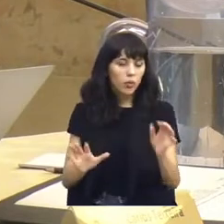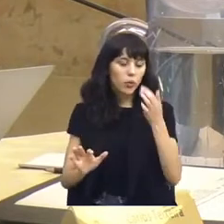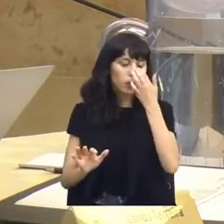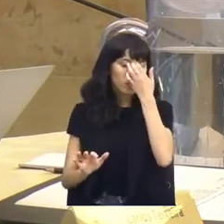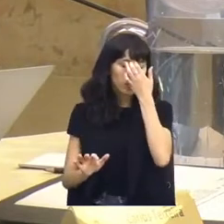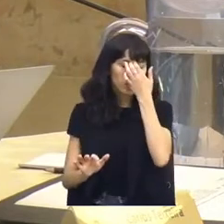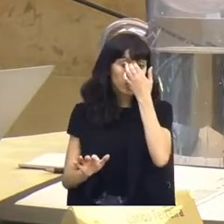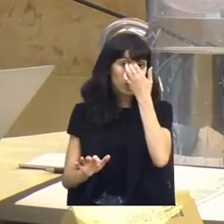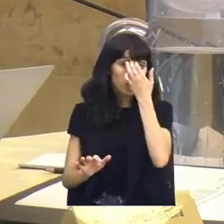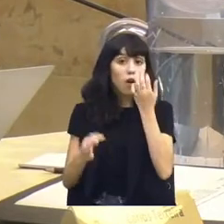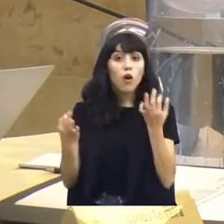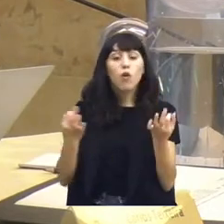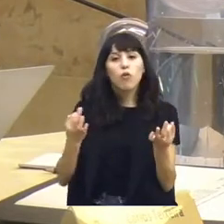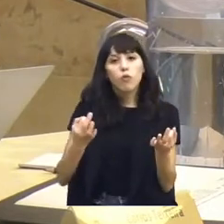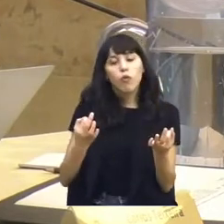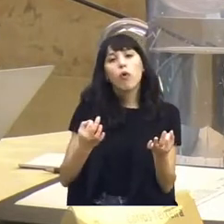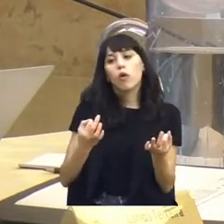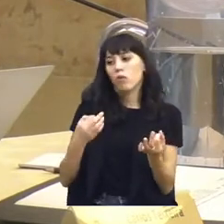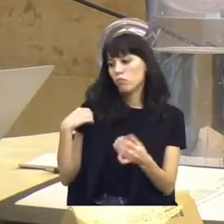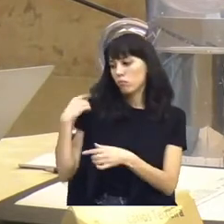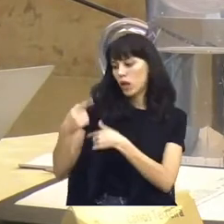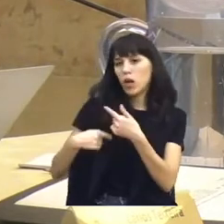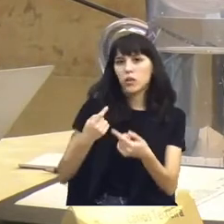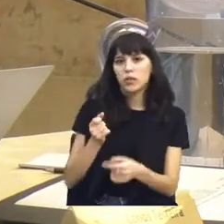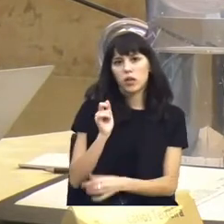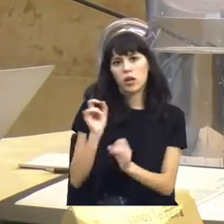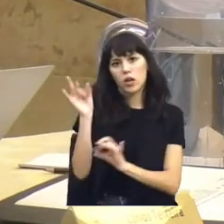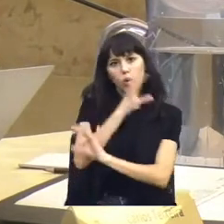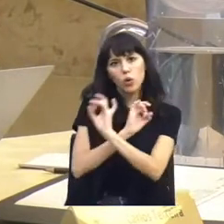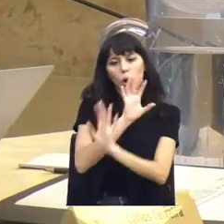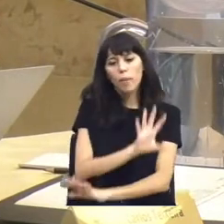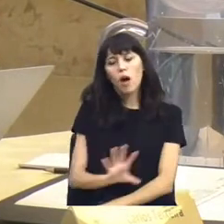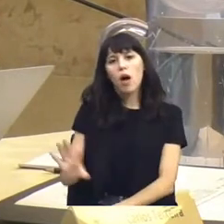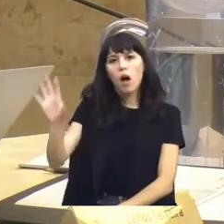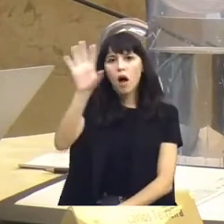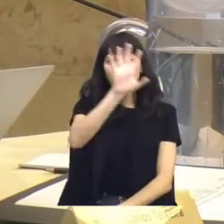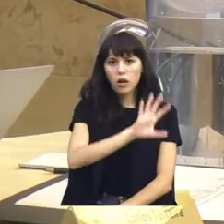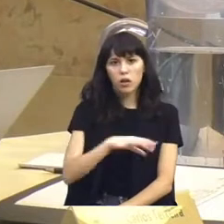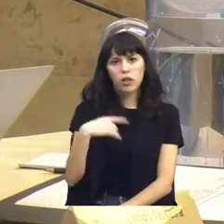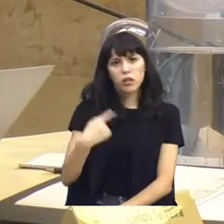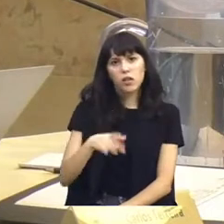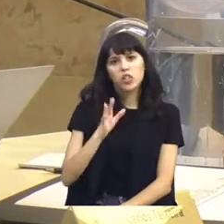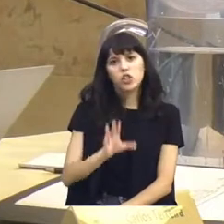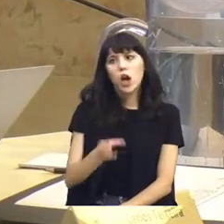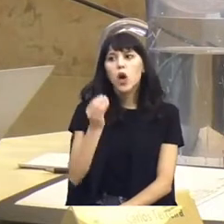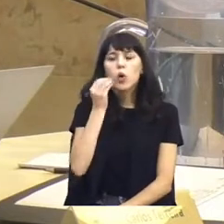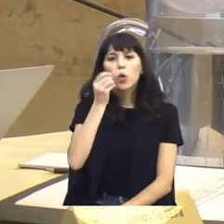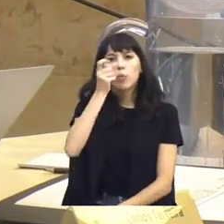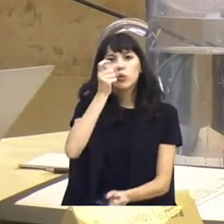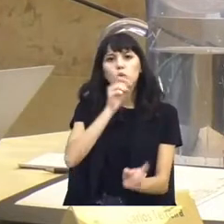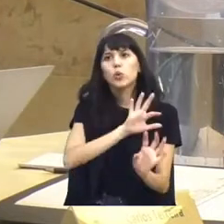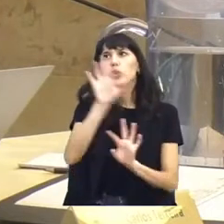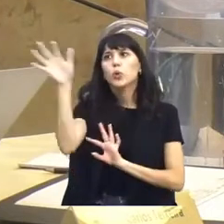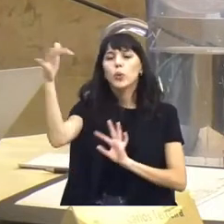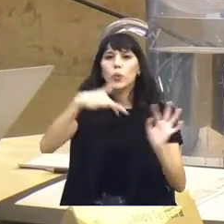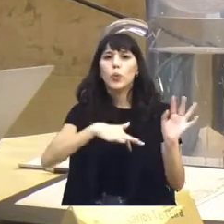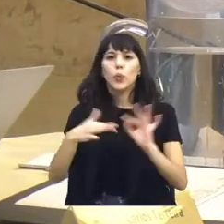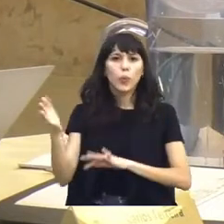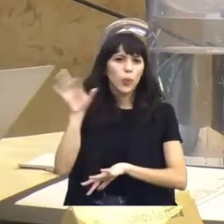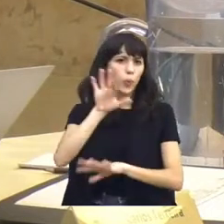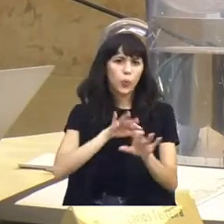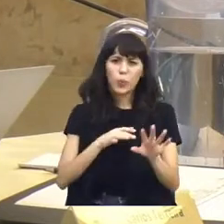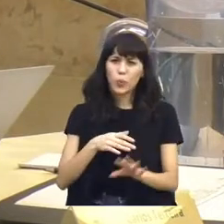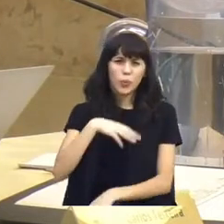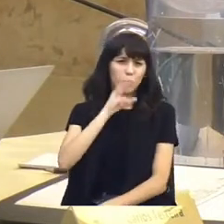de que apesar da histórica e herança que o continente europeu tem eh no que toca a movimentação de milhões de